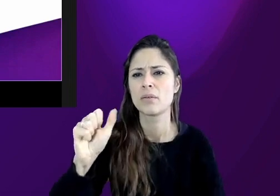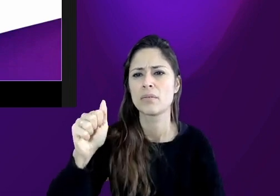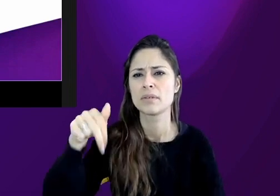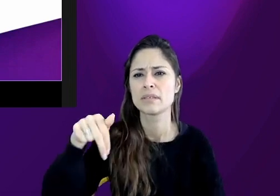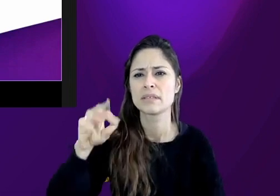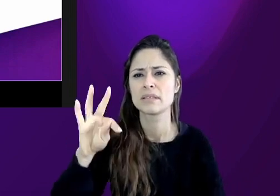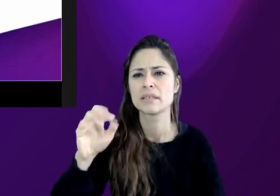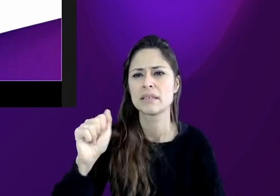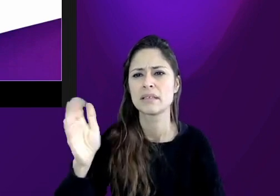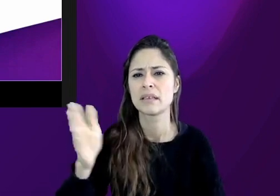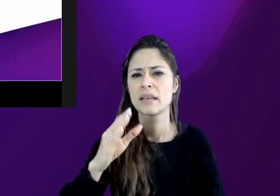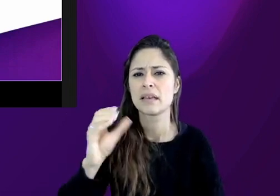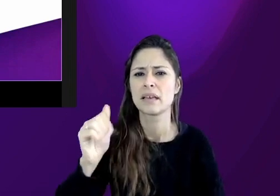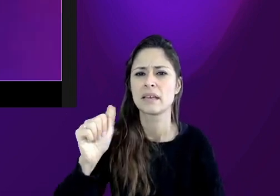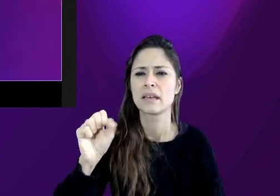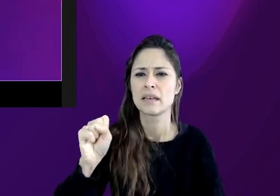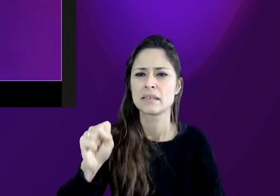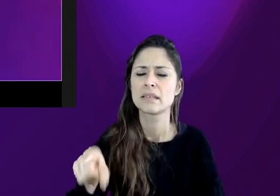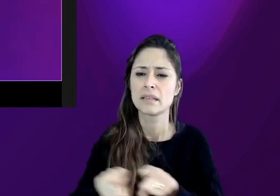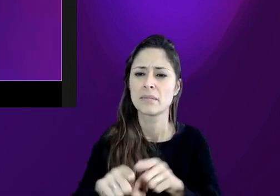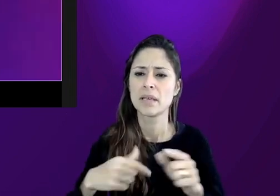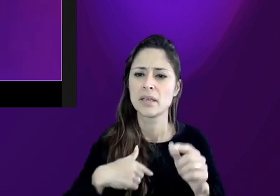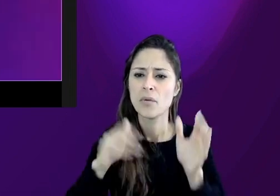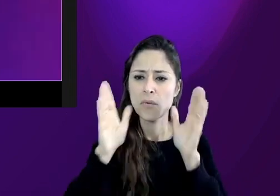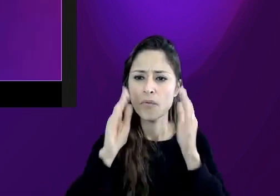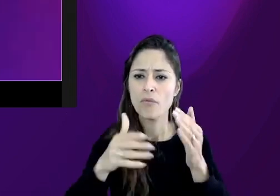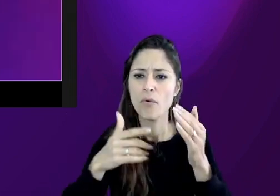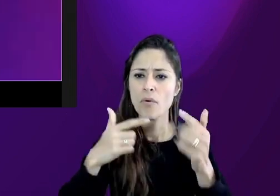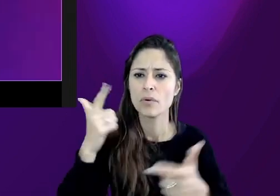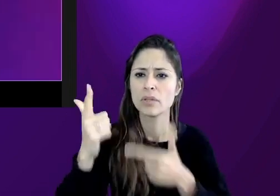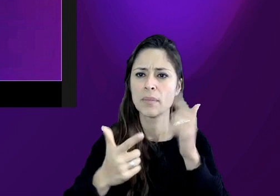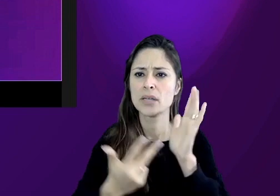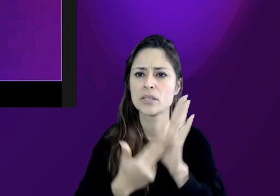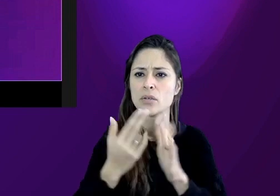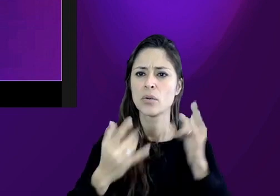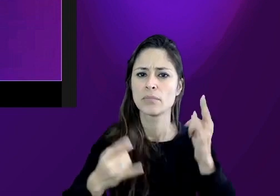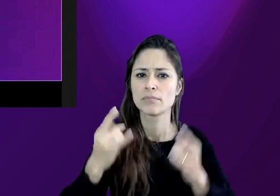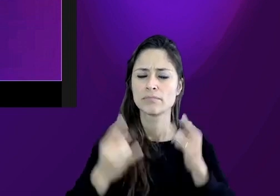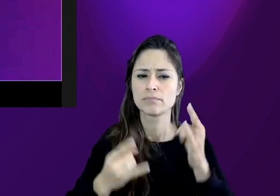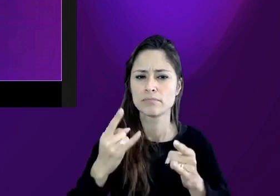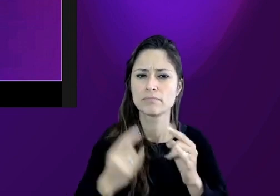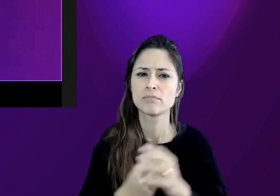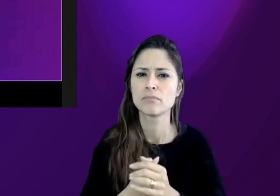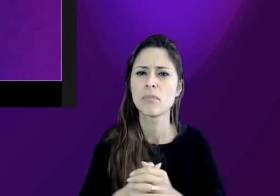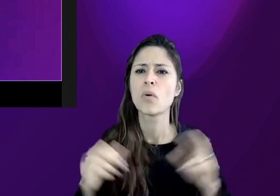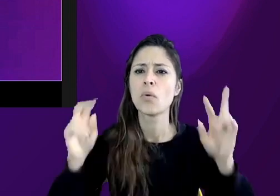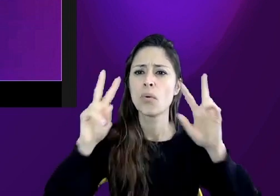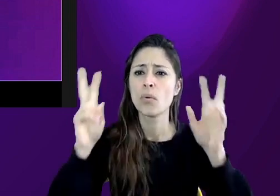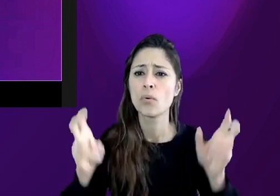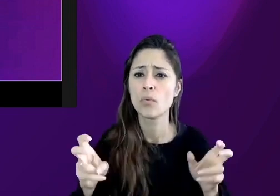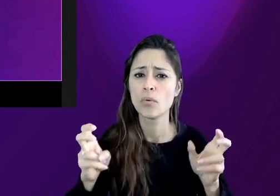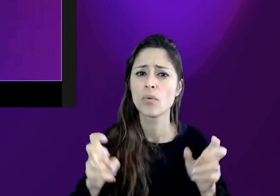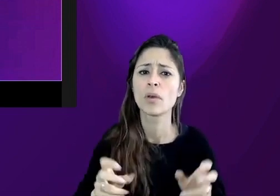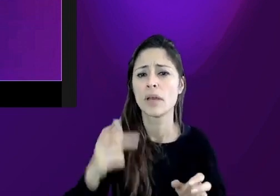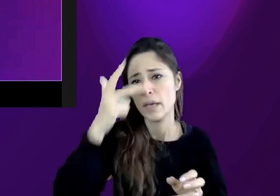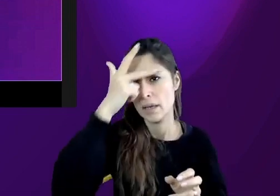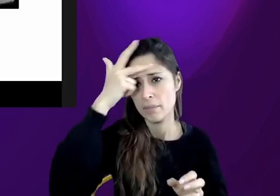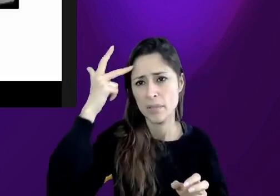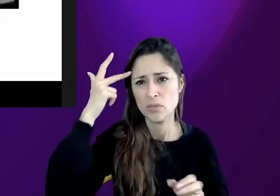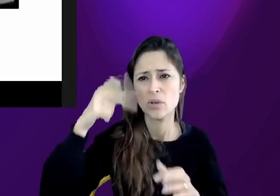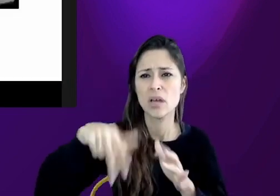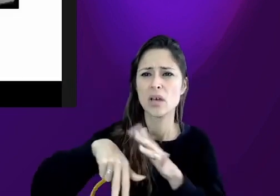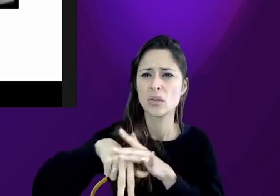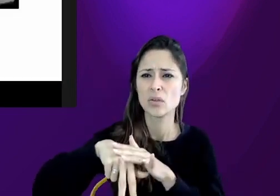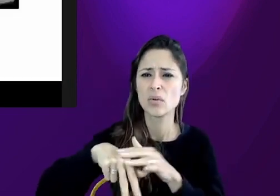minimamente invasiva e cirurgia robótica. O tema encabido foi a cirurgia robótica no câncer de reto, quando e por